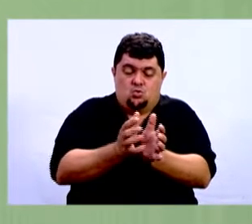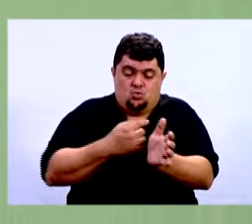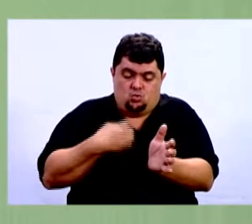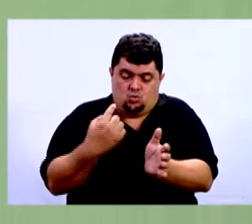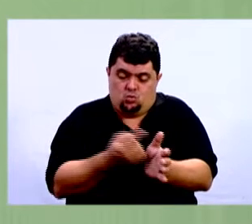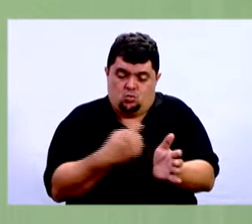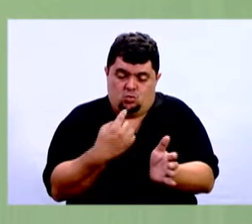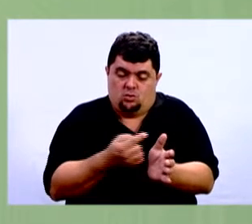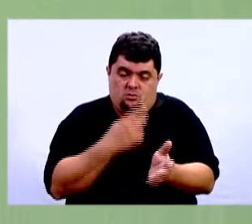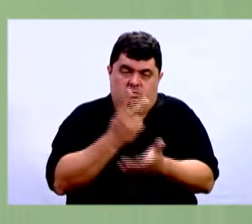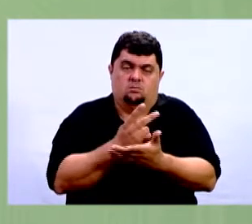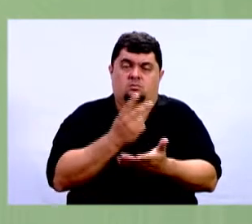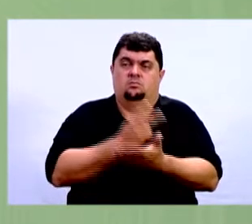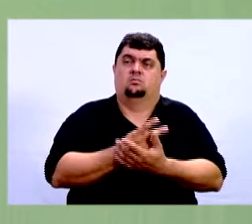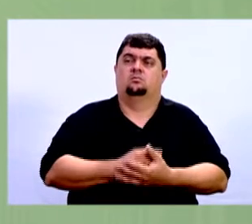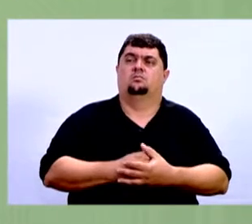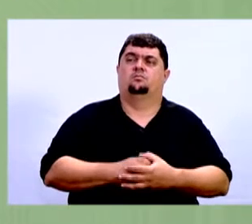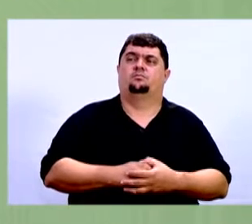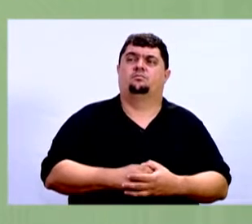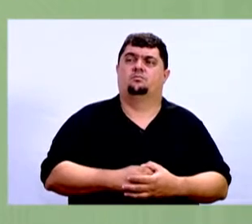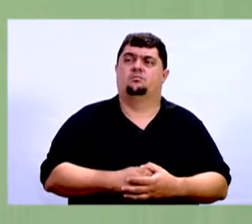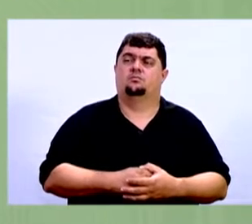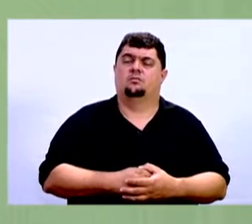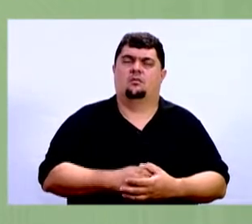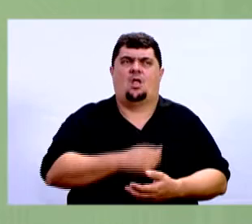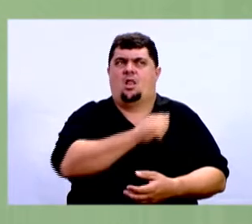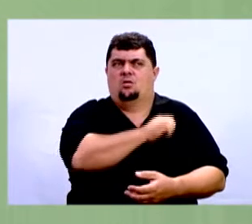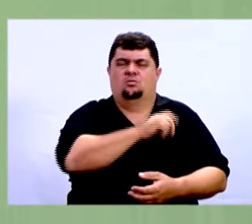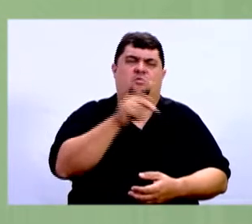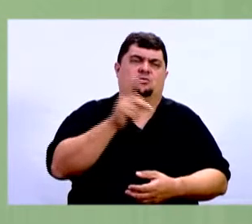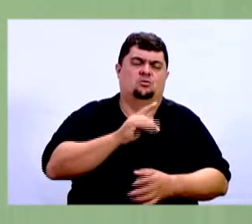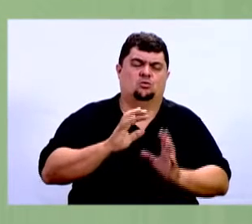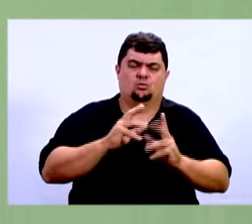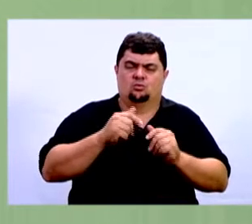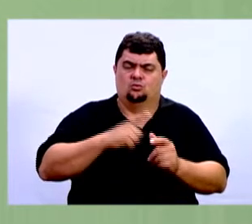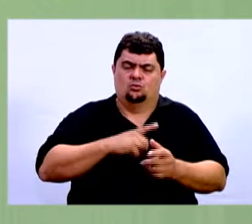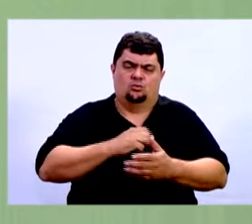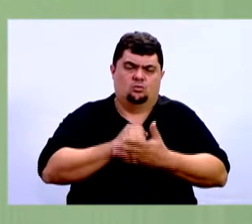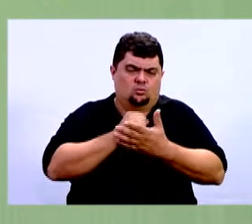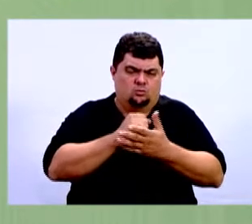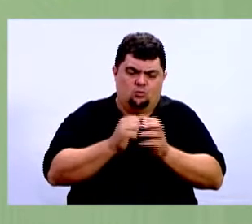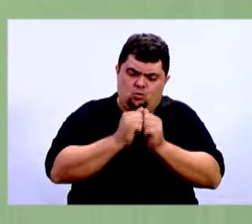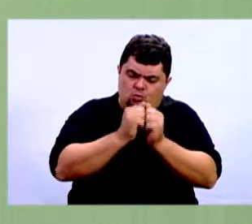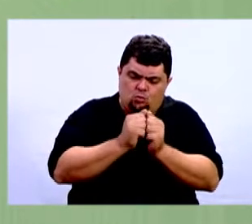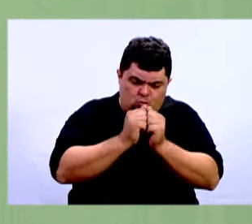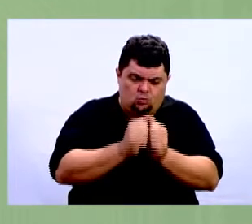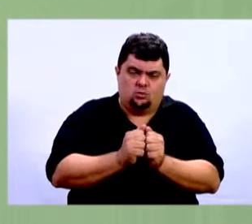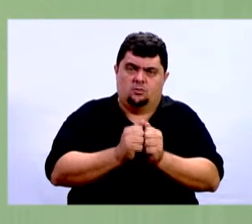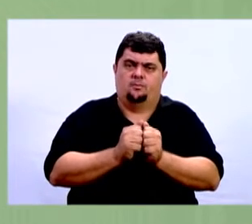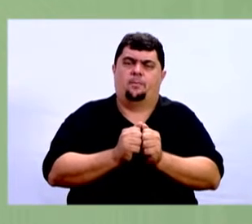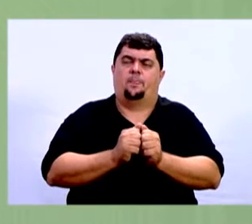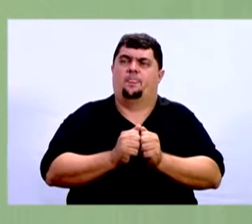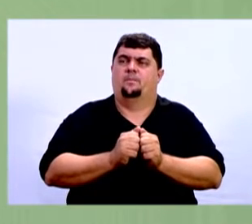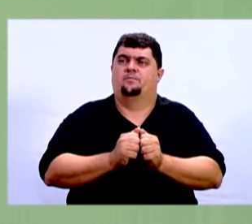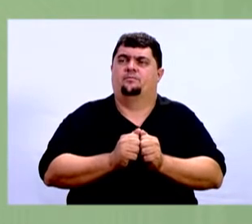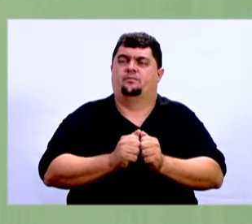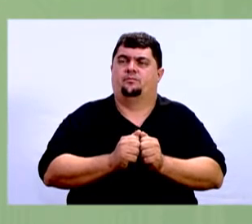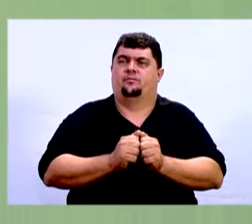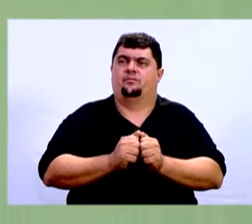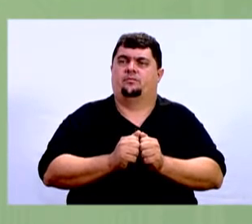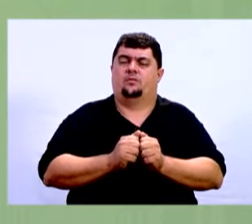os objetos, os alunos ou os professores, ou seja, quem mais está envolvido na pesquisa, estão no